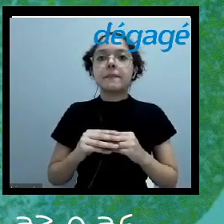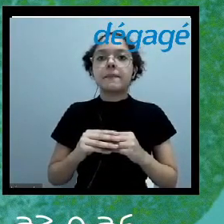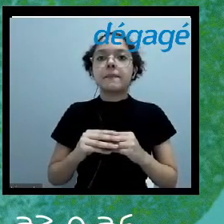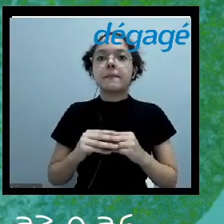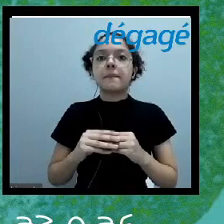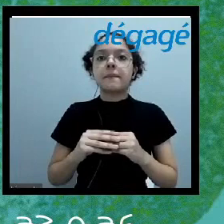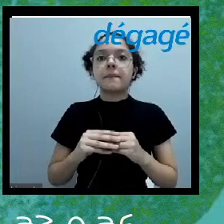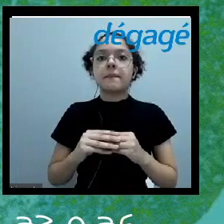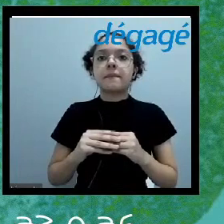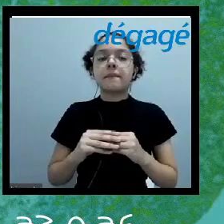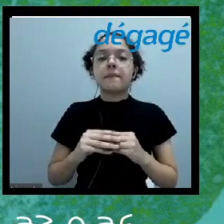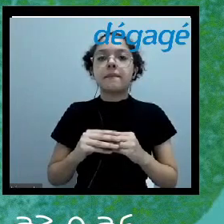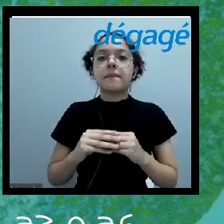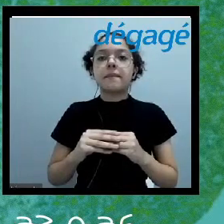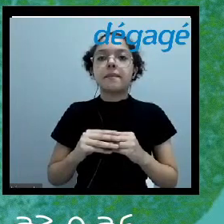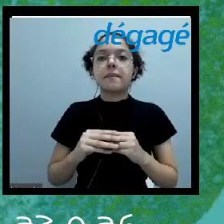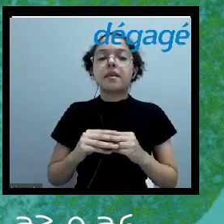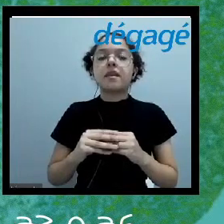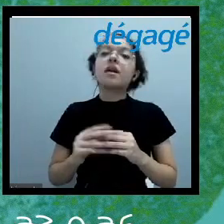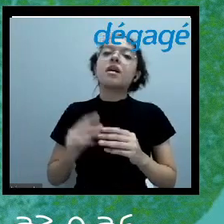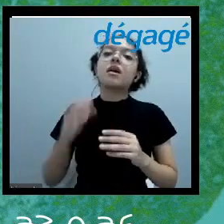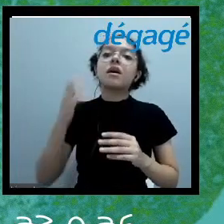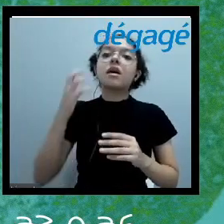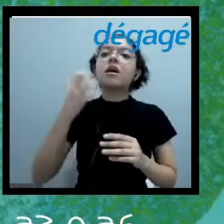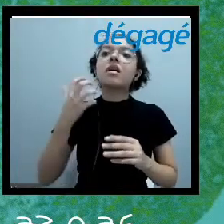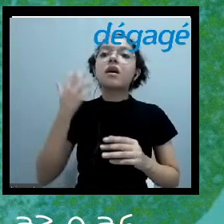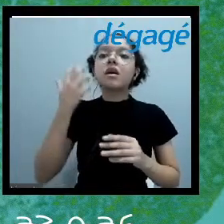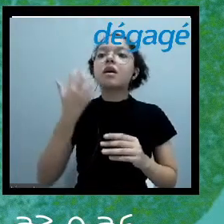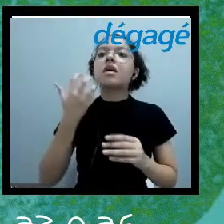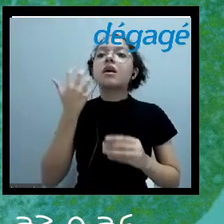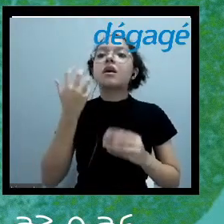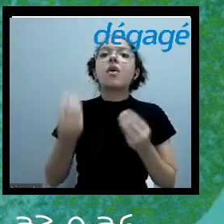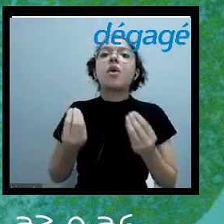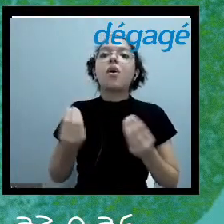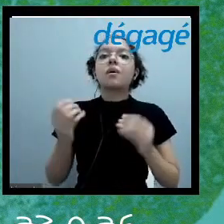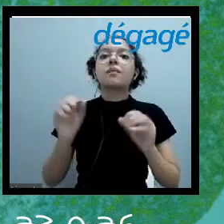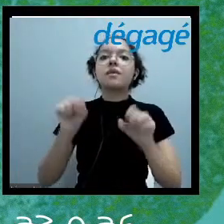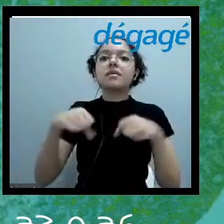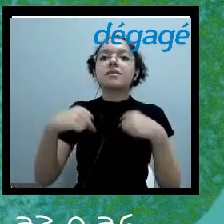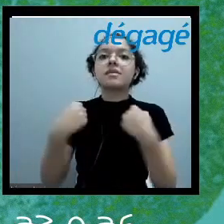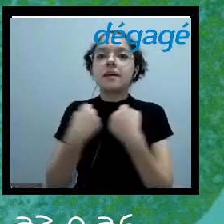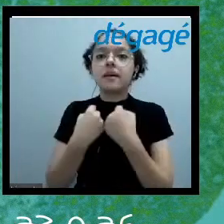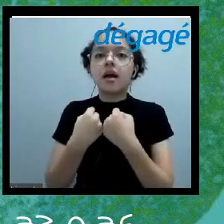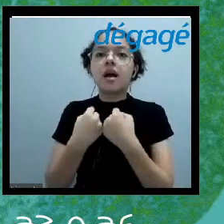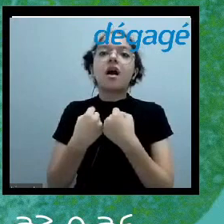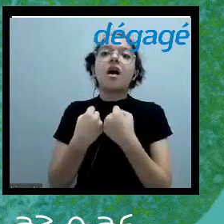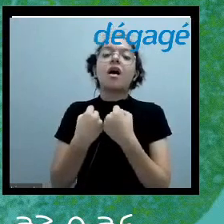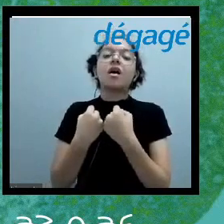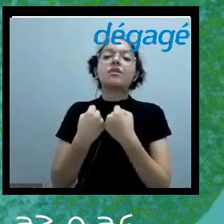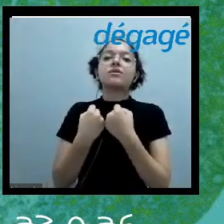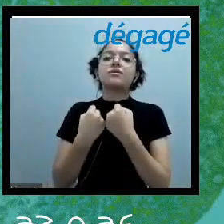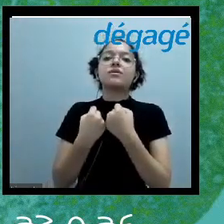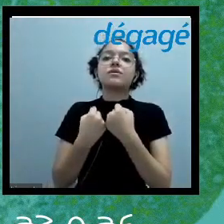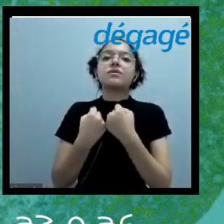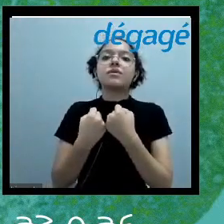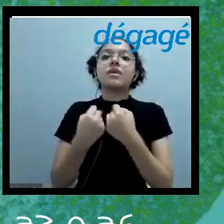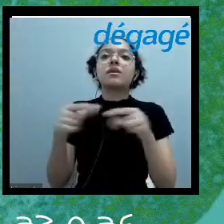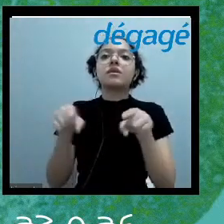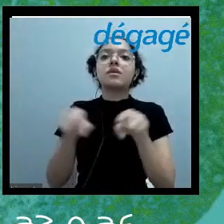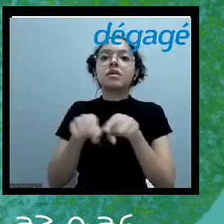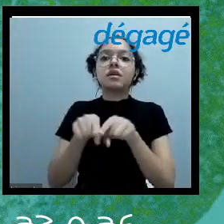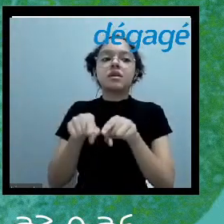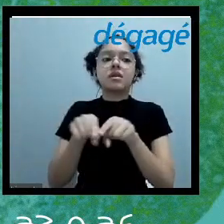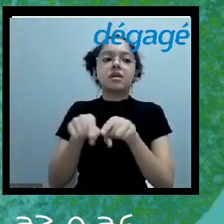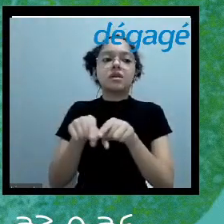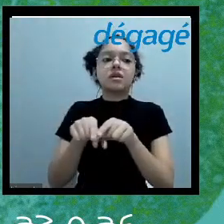teatro, da música, da medicina. Como está sendo feito o seminário? Né? Porque... lendo aqui do mesmo